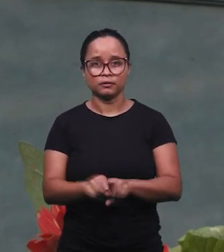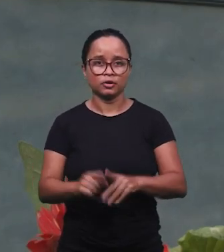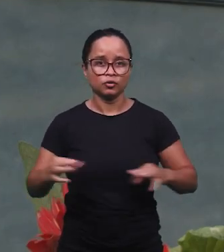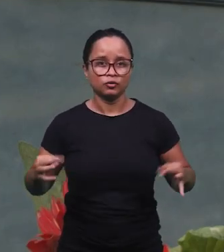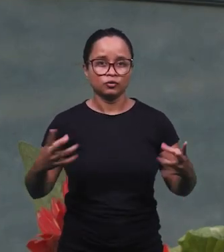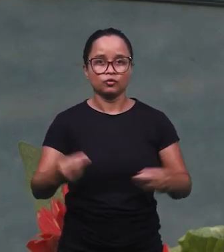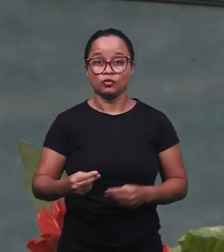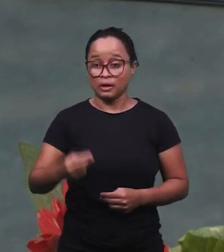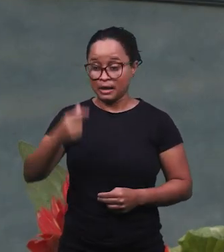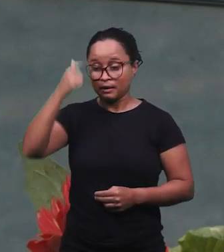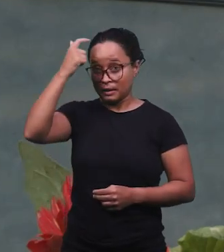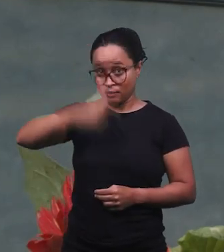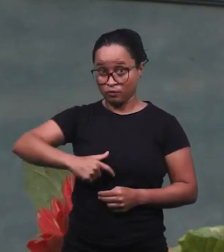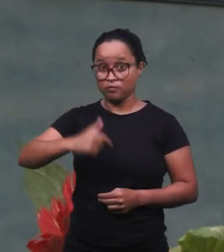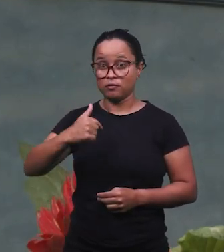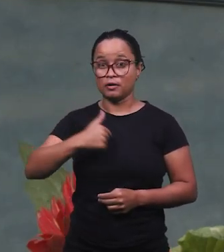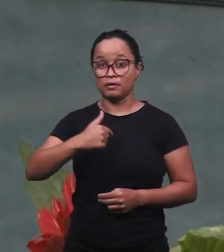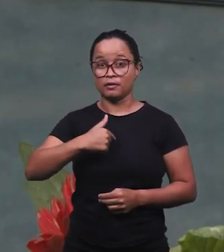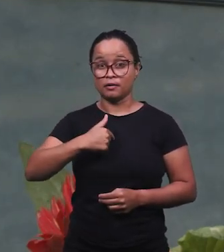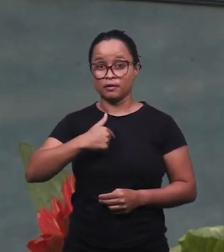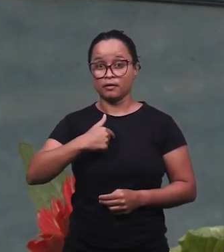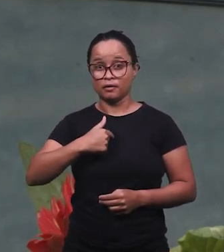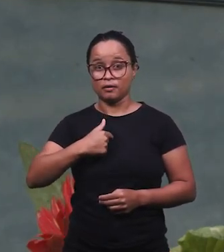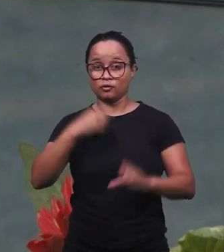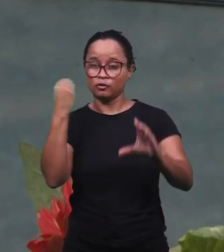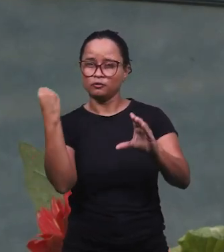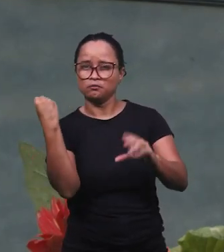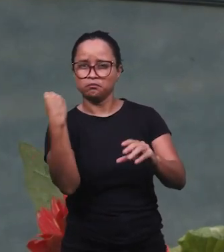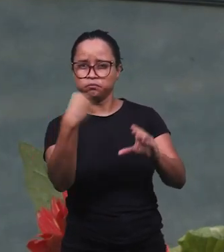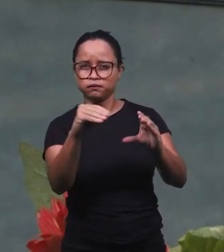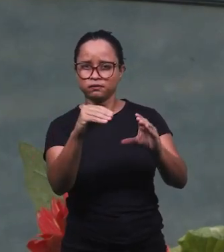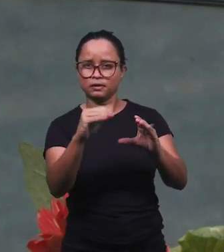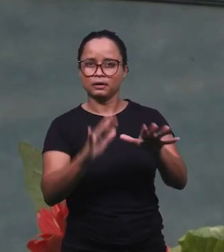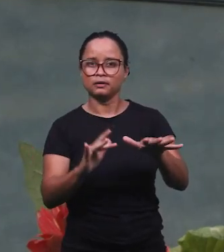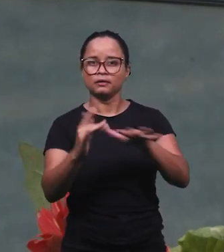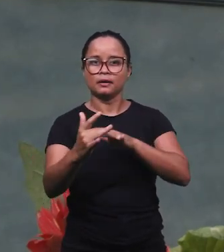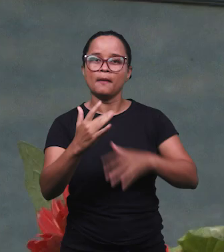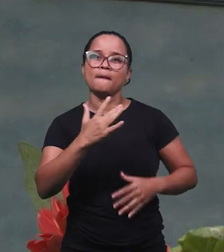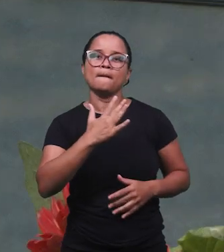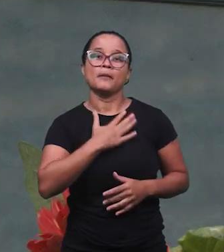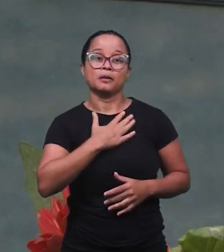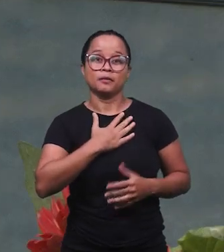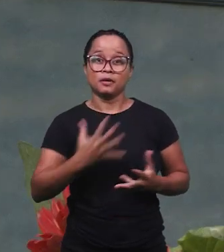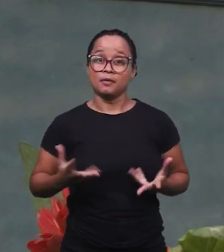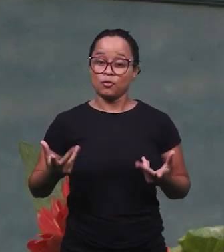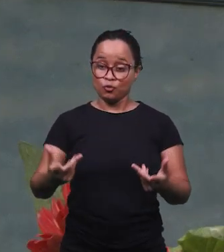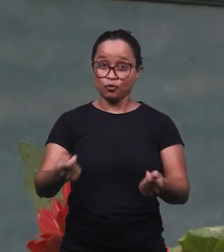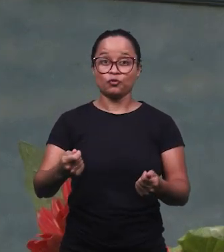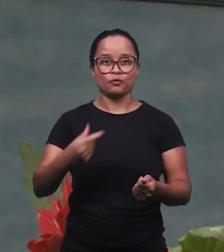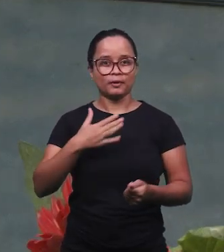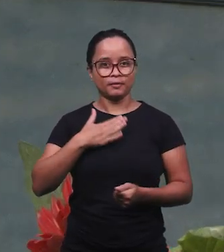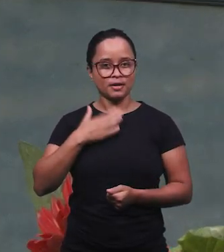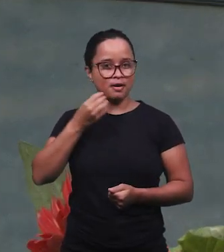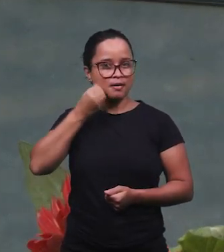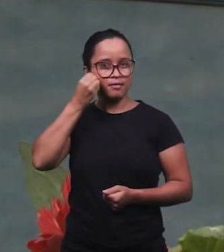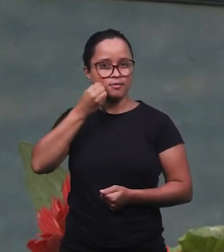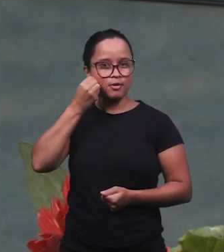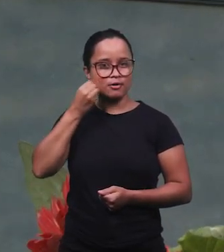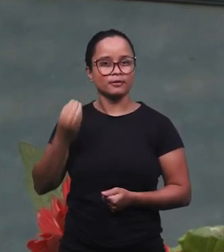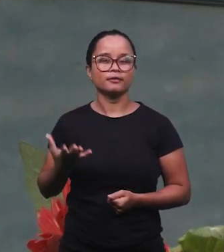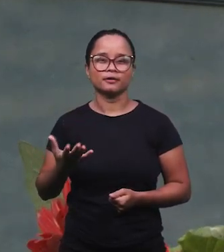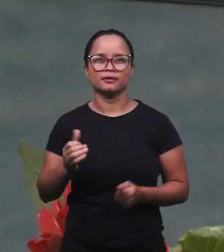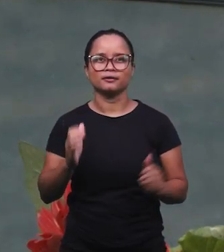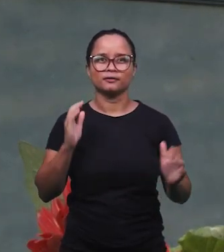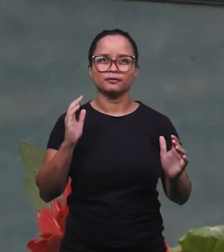quando eu que estou colocando lá, para mim é maravilhoso. Quando eu tenho uma experiência, né?